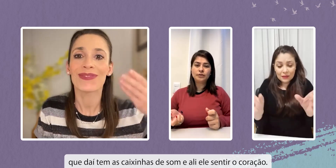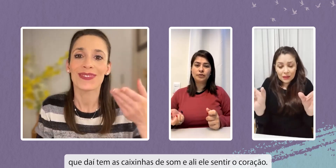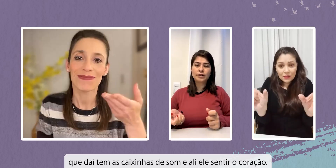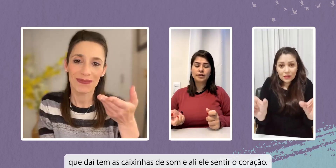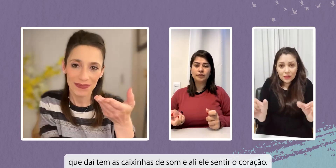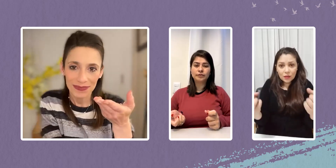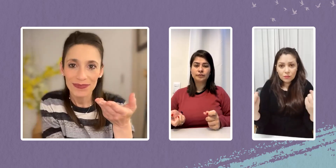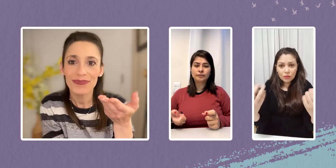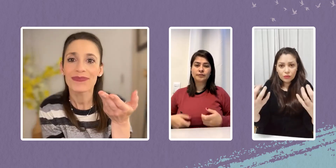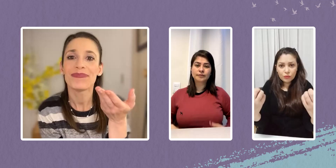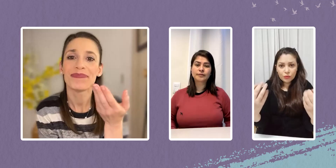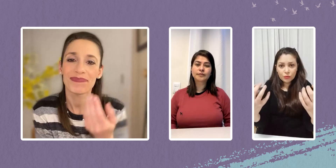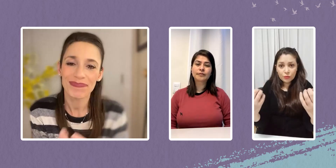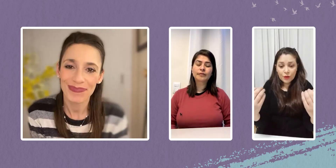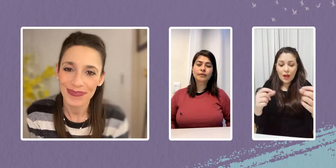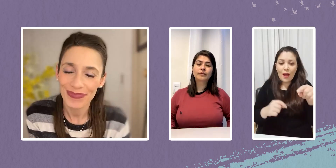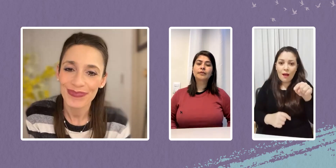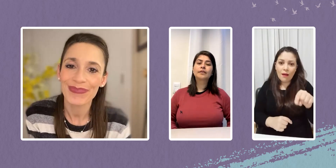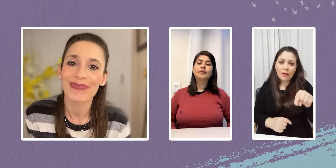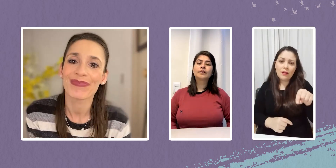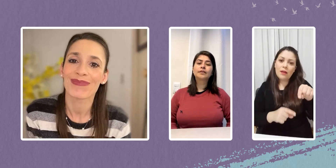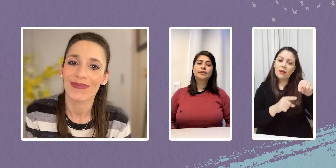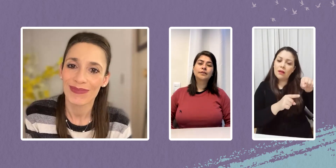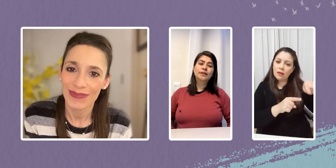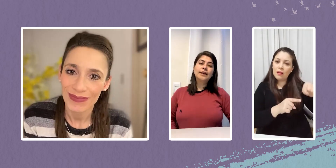sentir o coração.